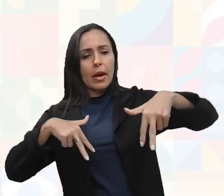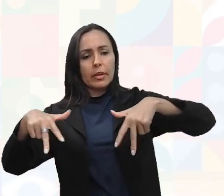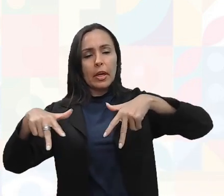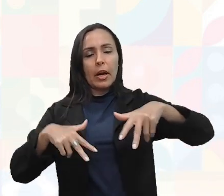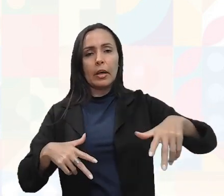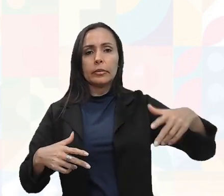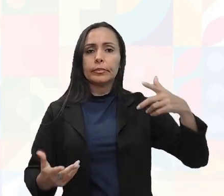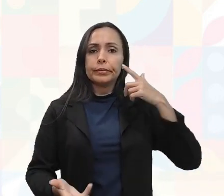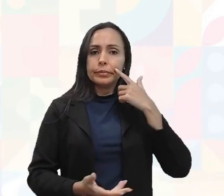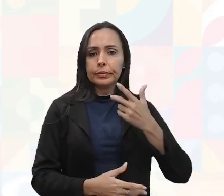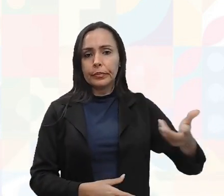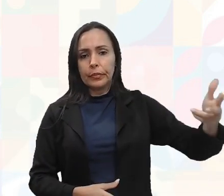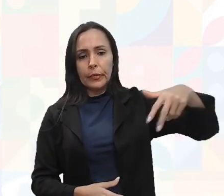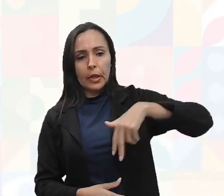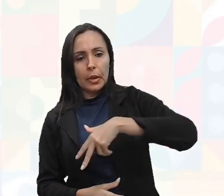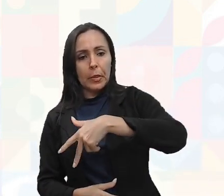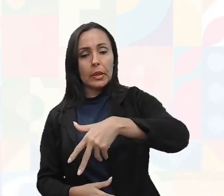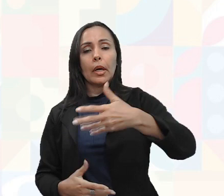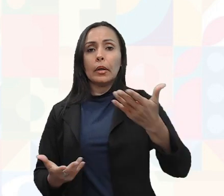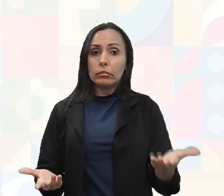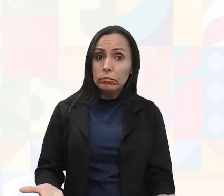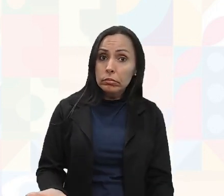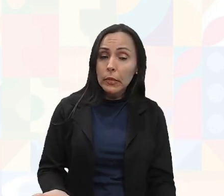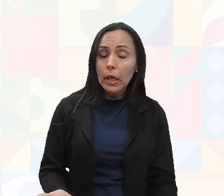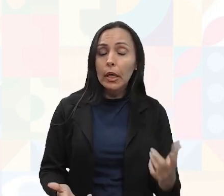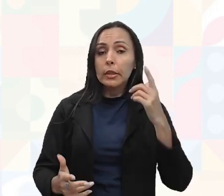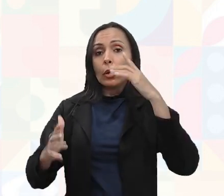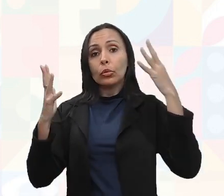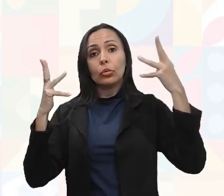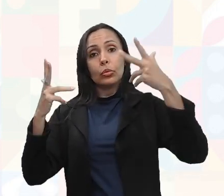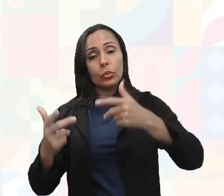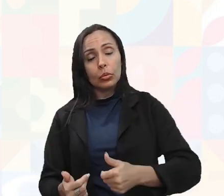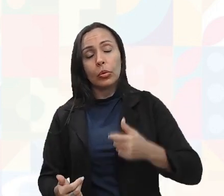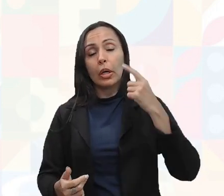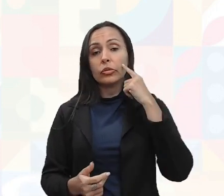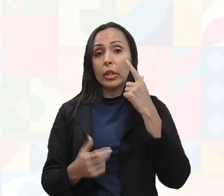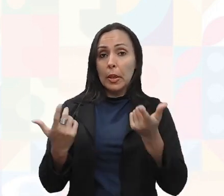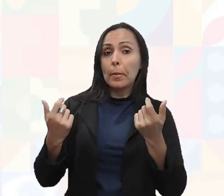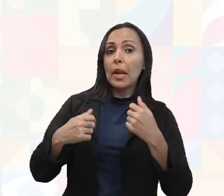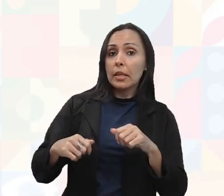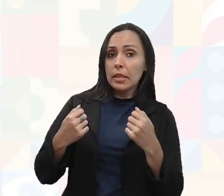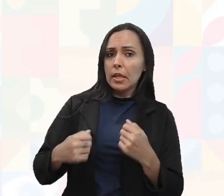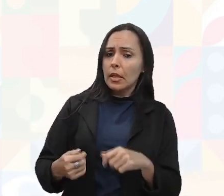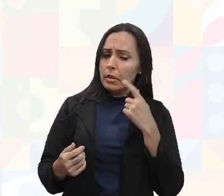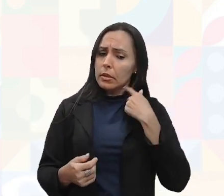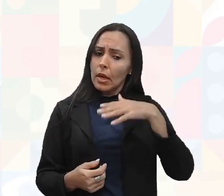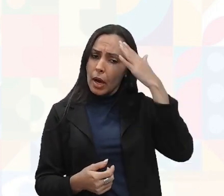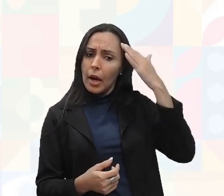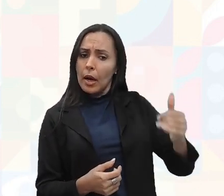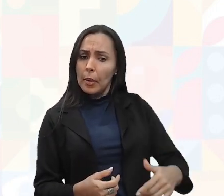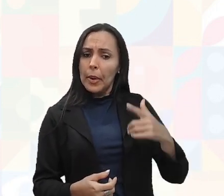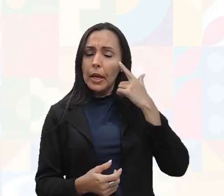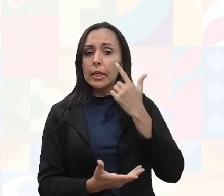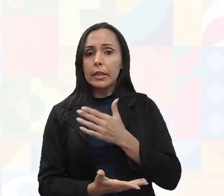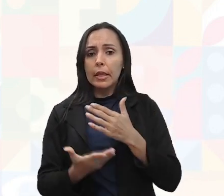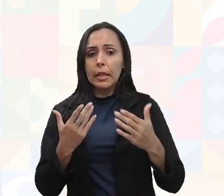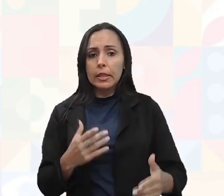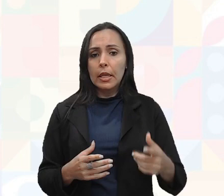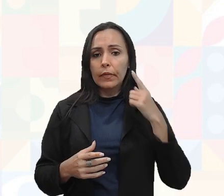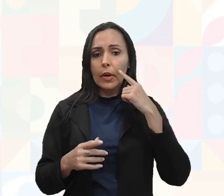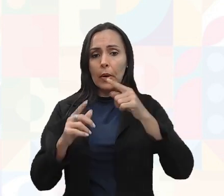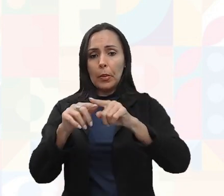parede, né, e a cama? Então, tudo tem que estar numa dimensão confortável, tem que ter aí o padrão mínimo